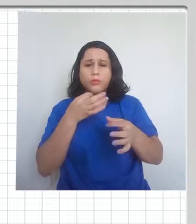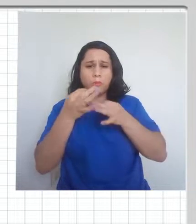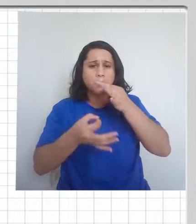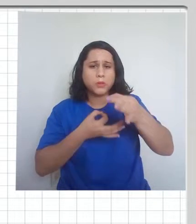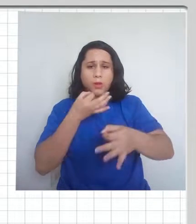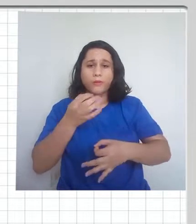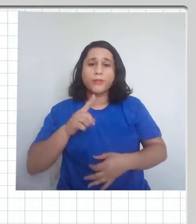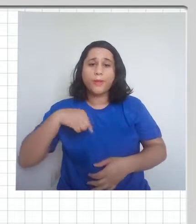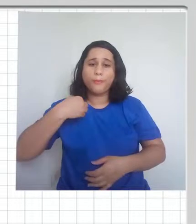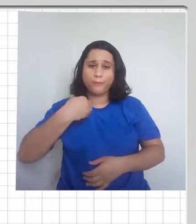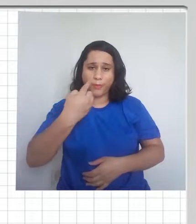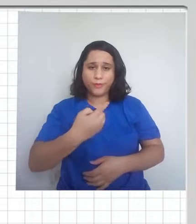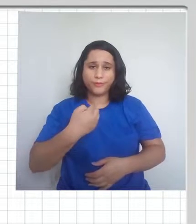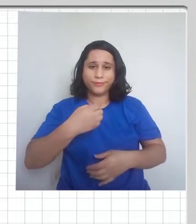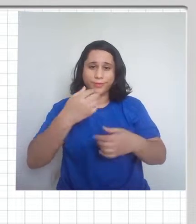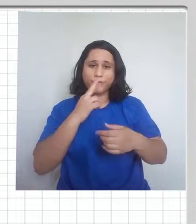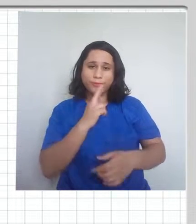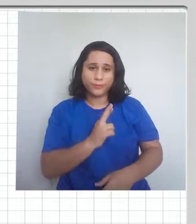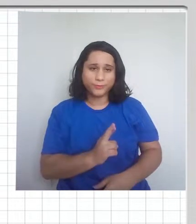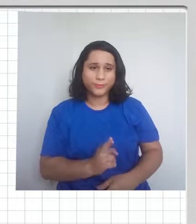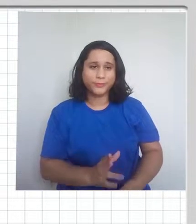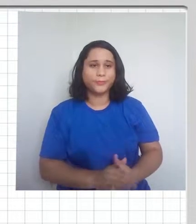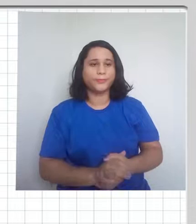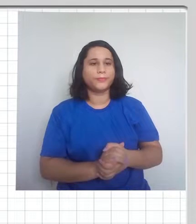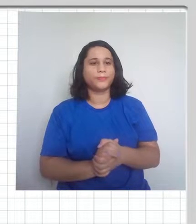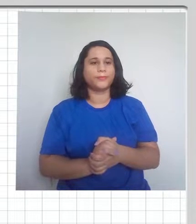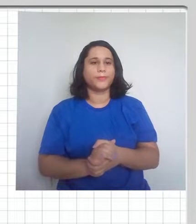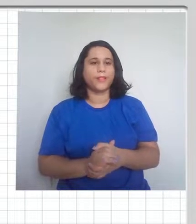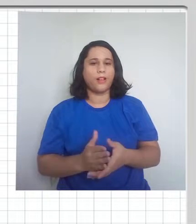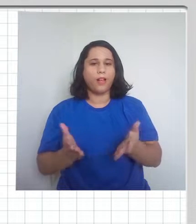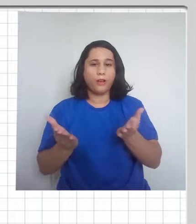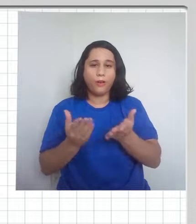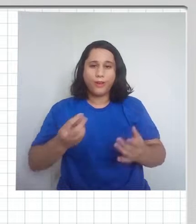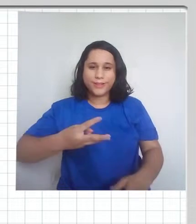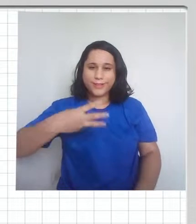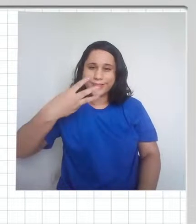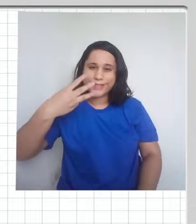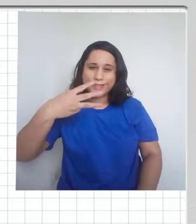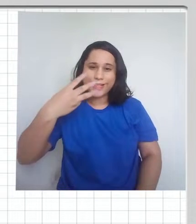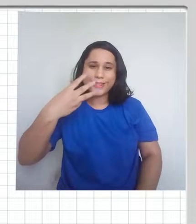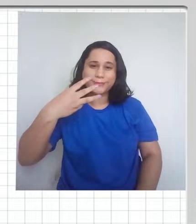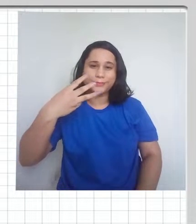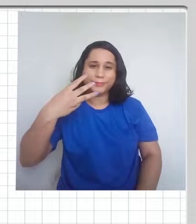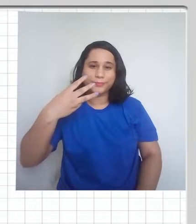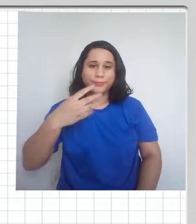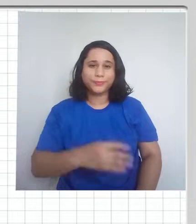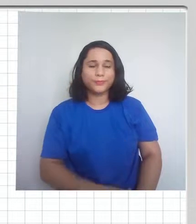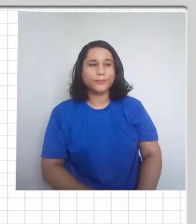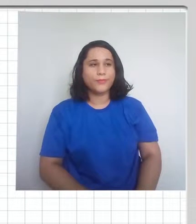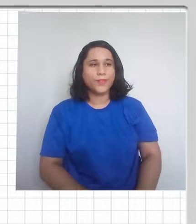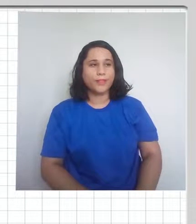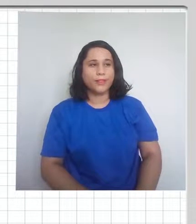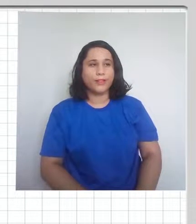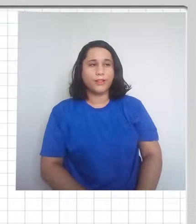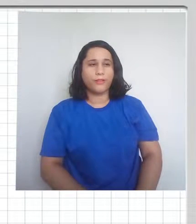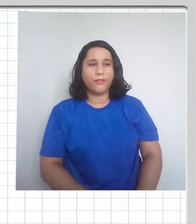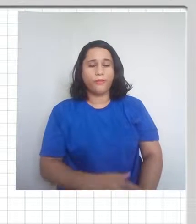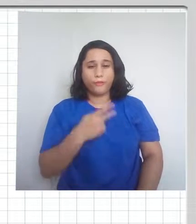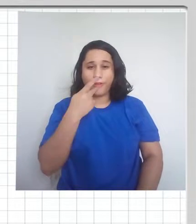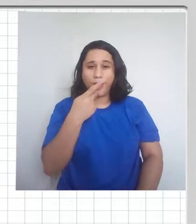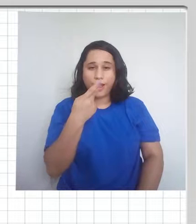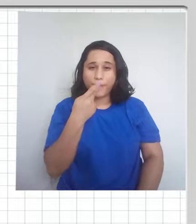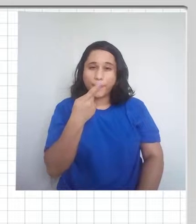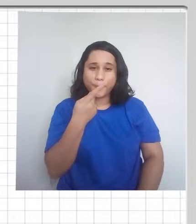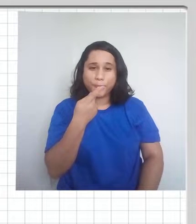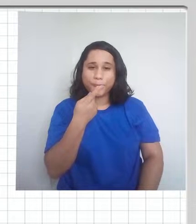pessoal? E por último, a gente vai para a terceira representação. Essa representação é chamada